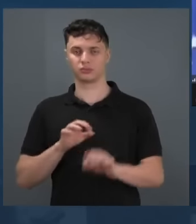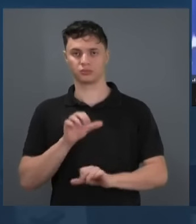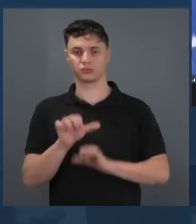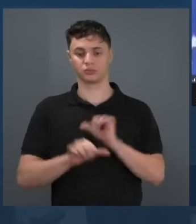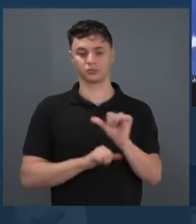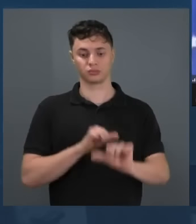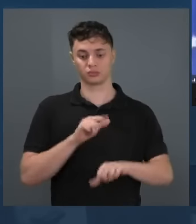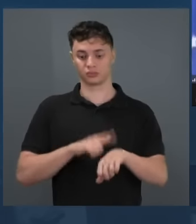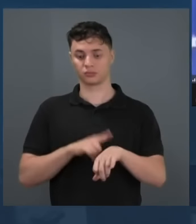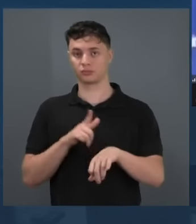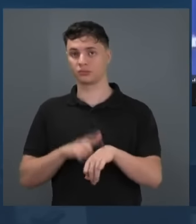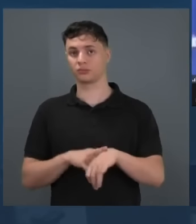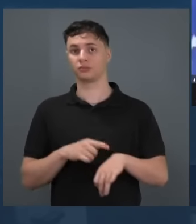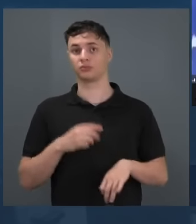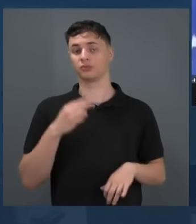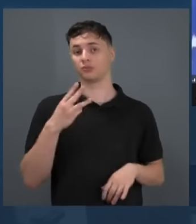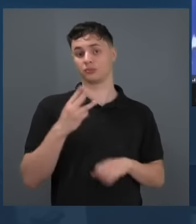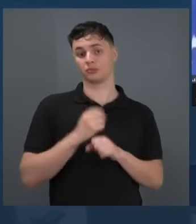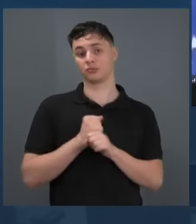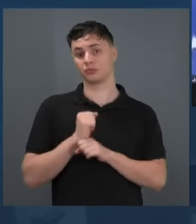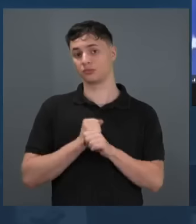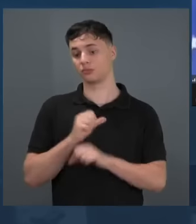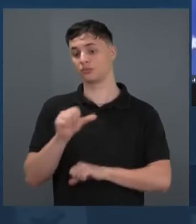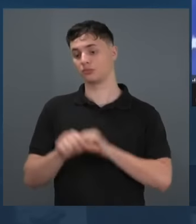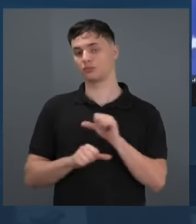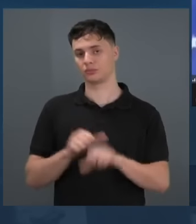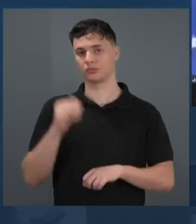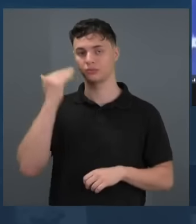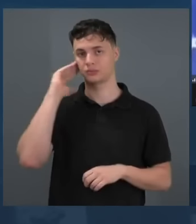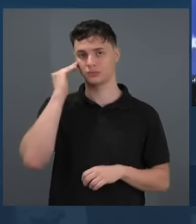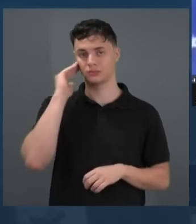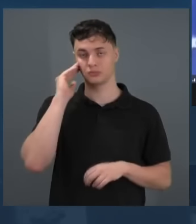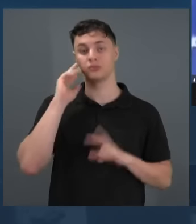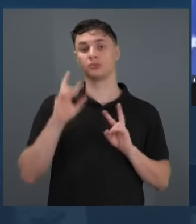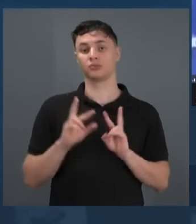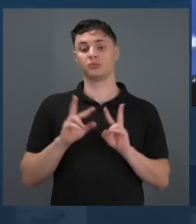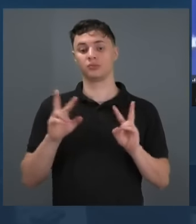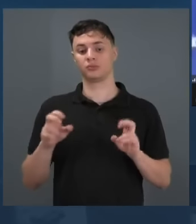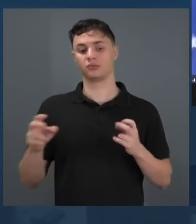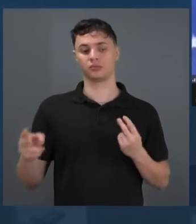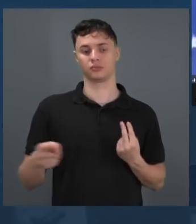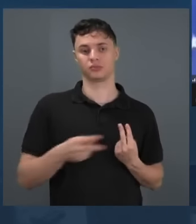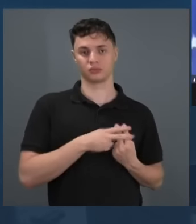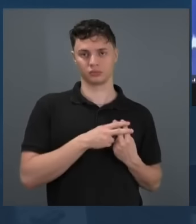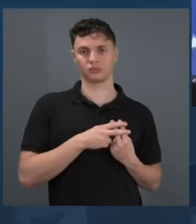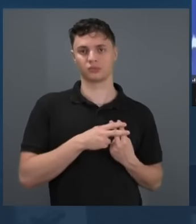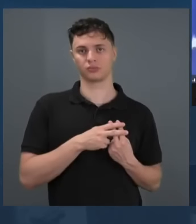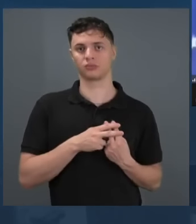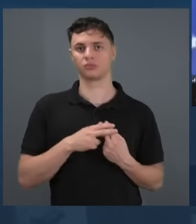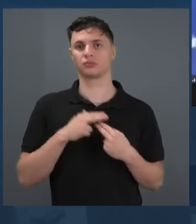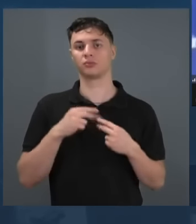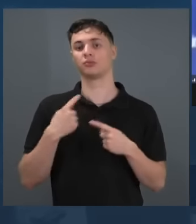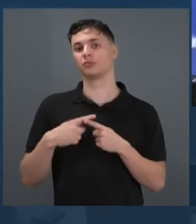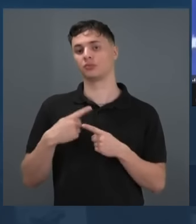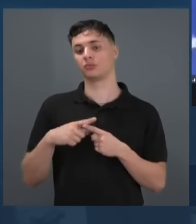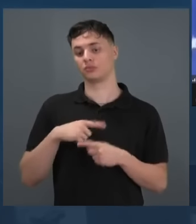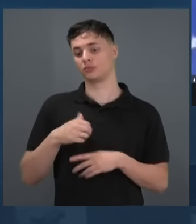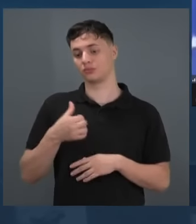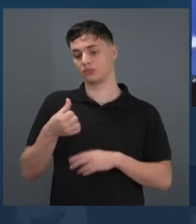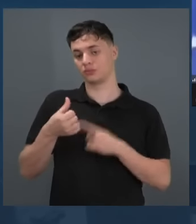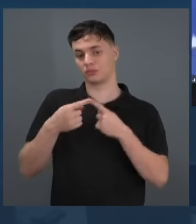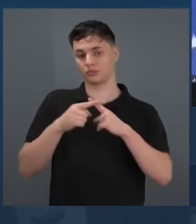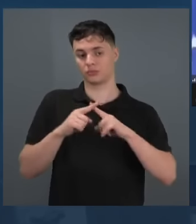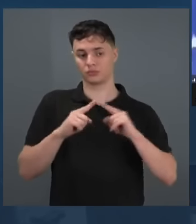apenas 3 anos o entendimento sobre a prisão em segunda instância por 6 votos a